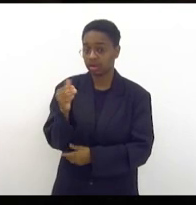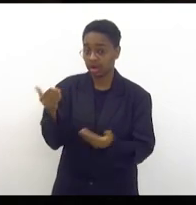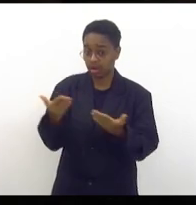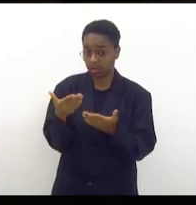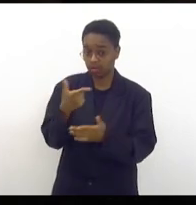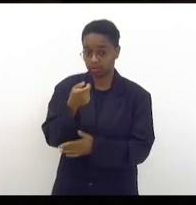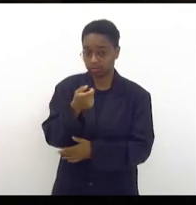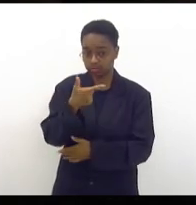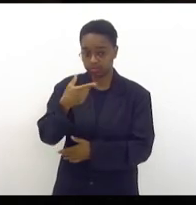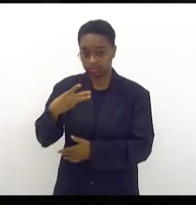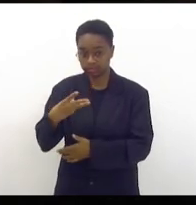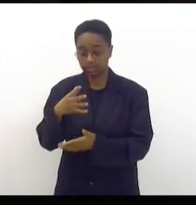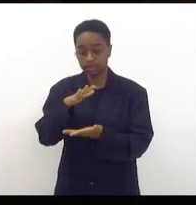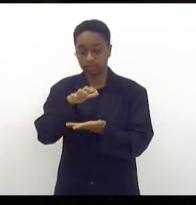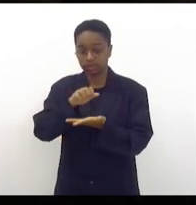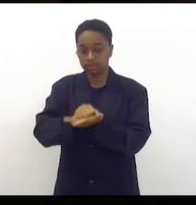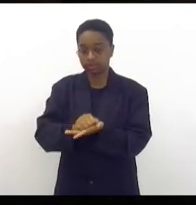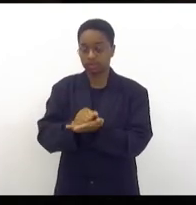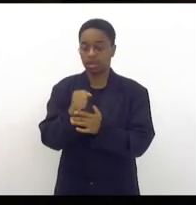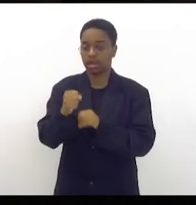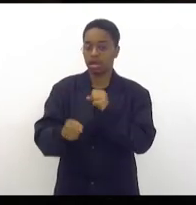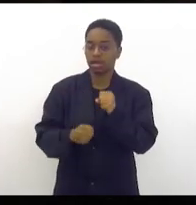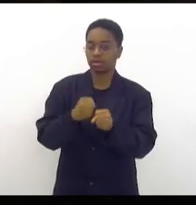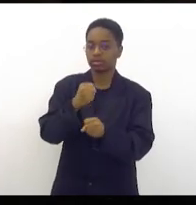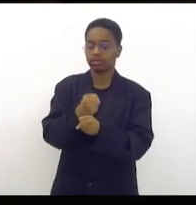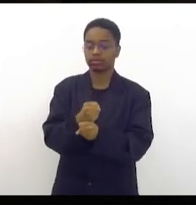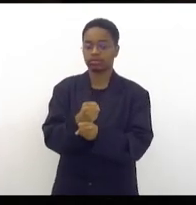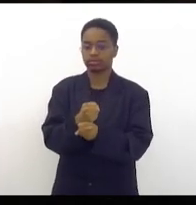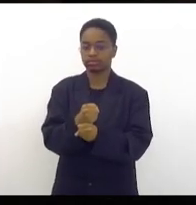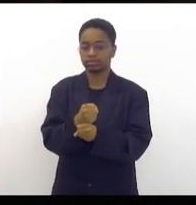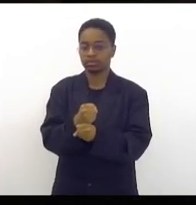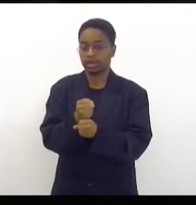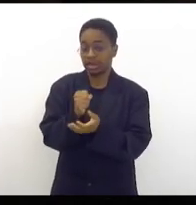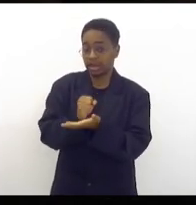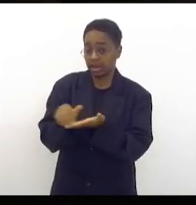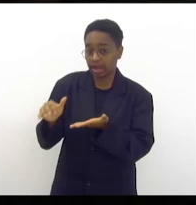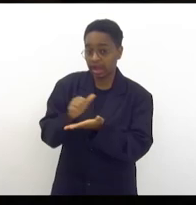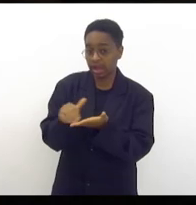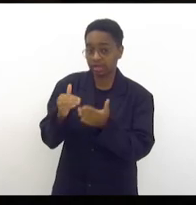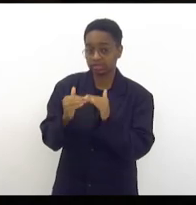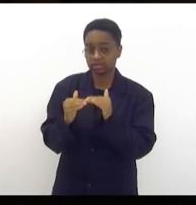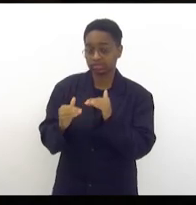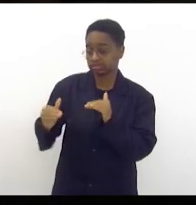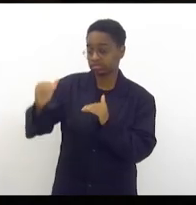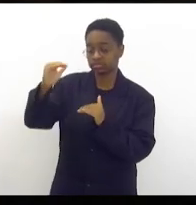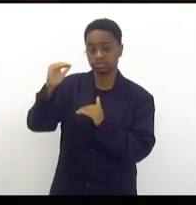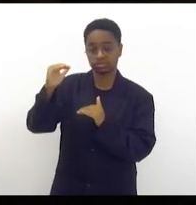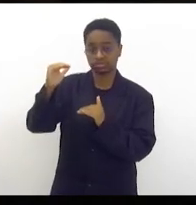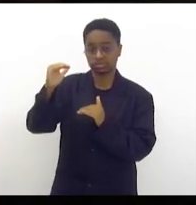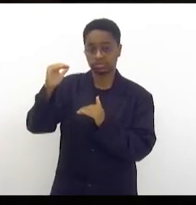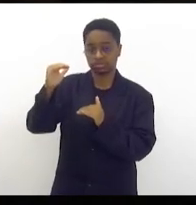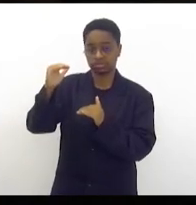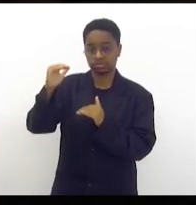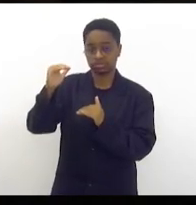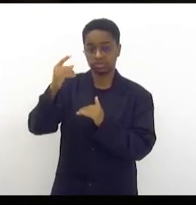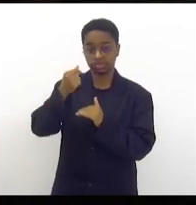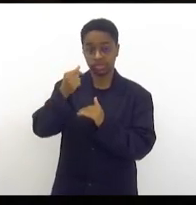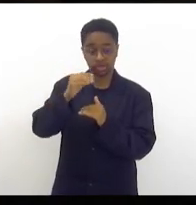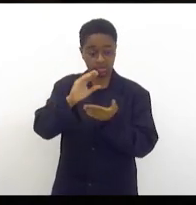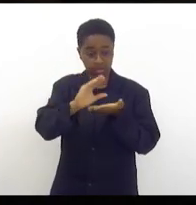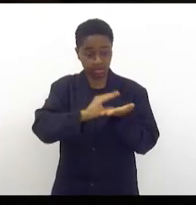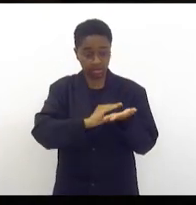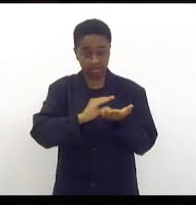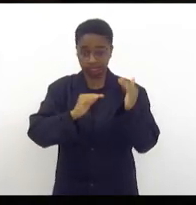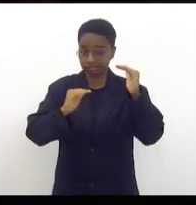ano, registrou para o ano que vem que a despesa vai ser maior que a receita, 3,6 bilhões